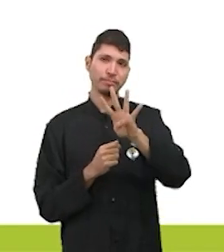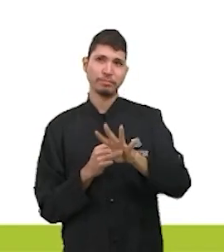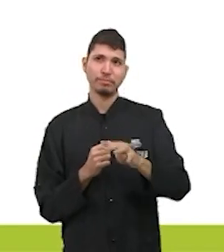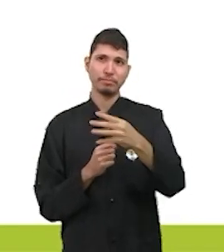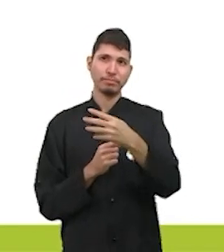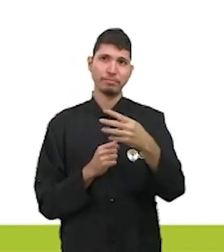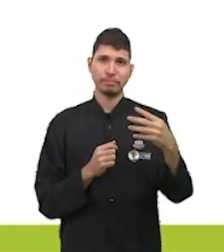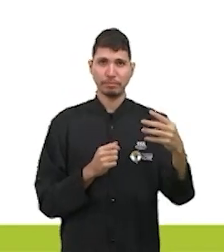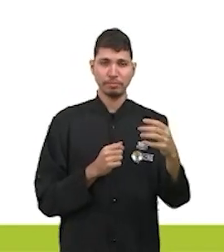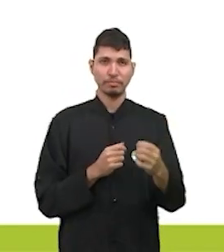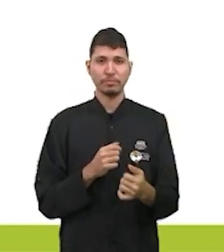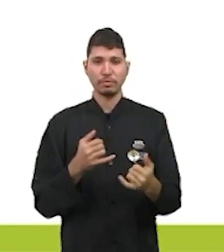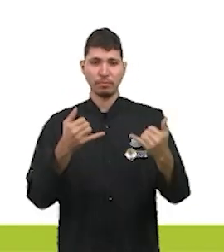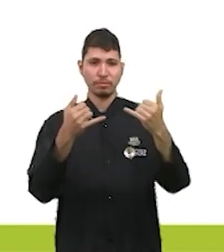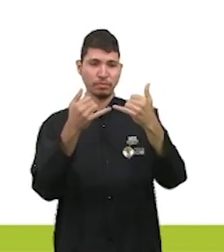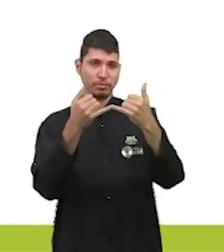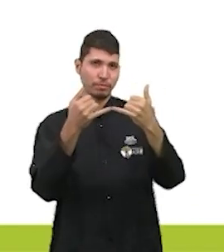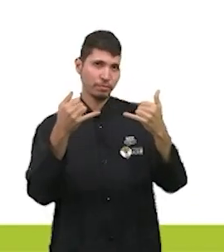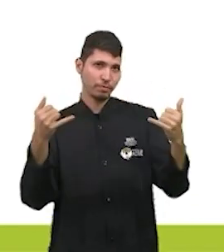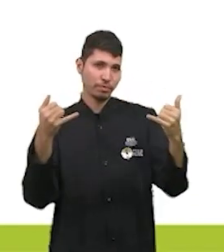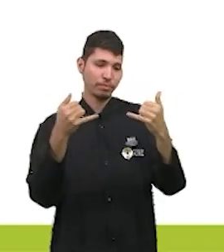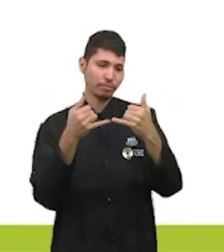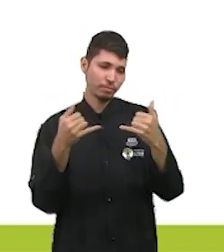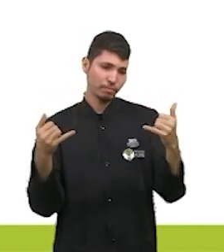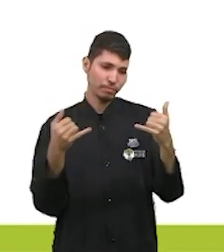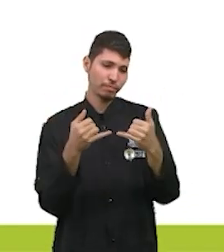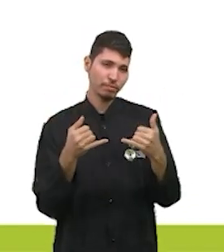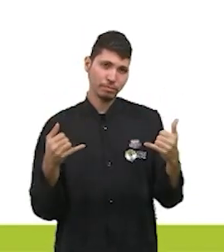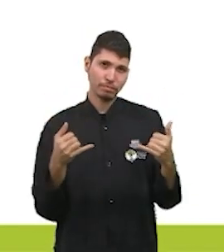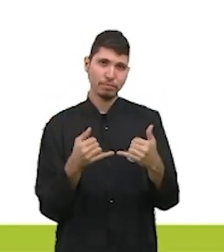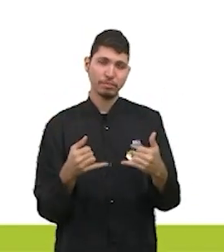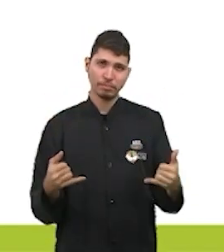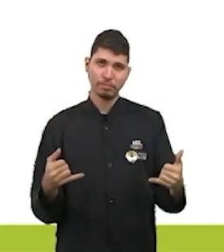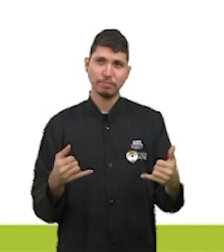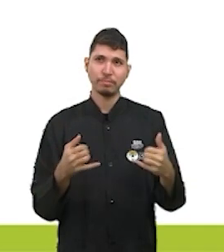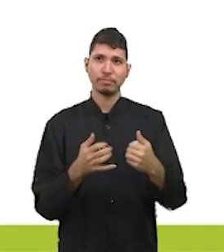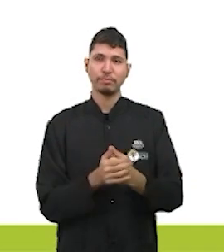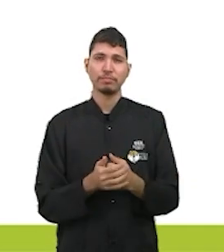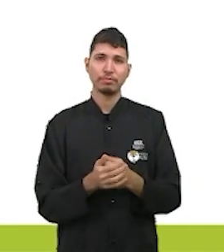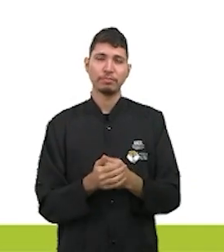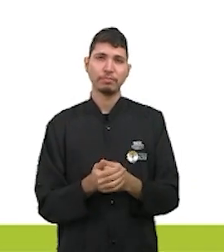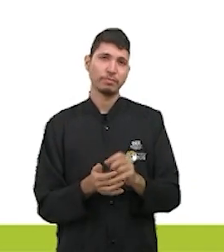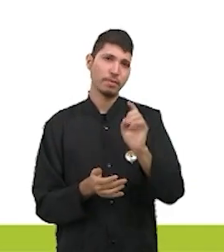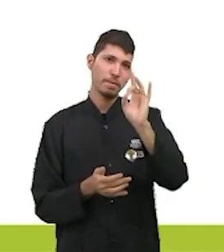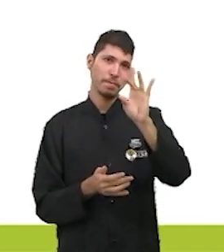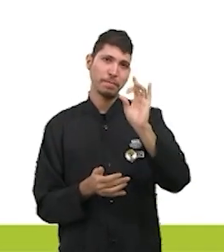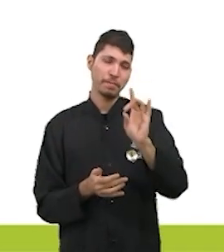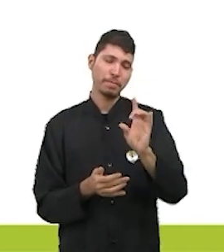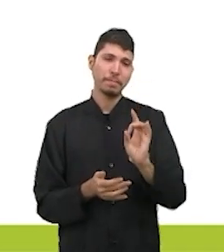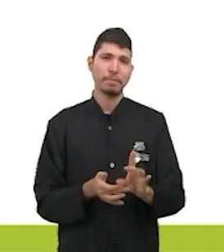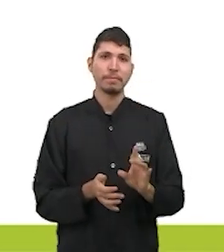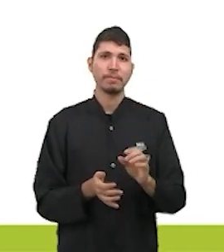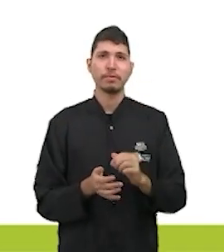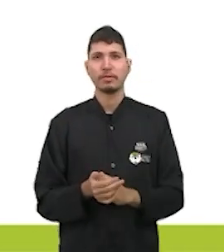fio 4. Aí ele me dá a área, o comprimento e a resistência elétrica. E ele me fala que